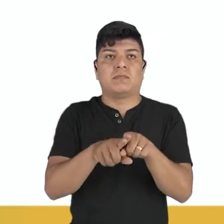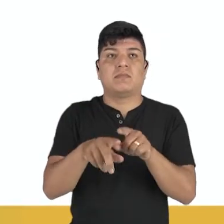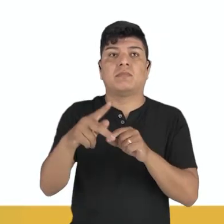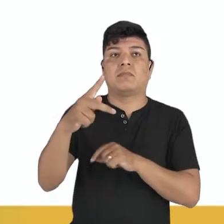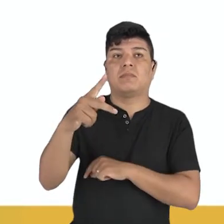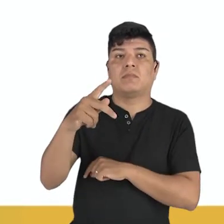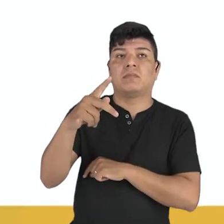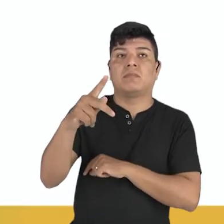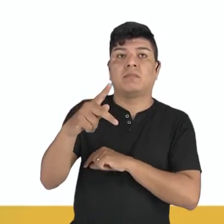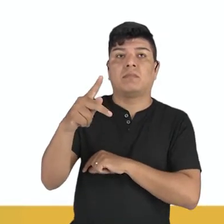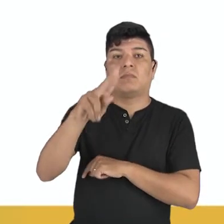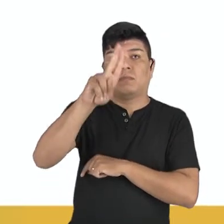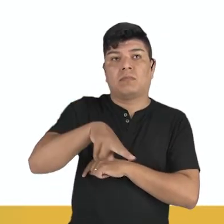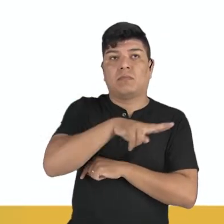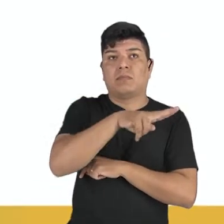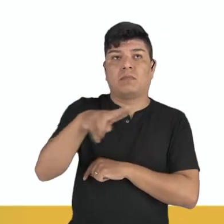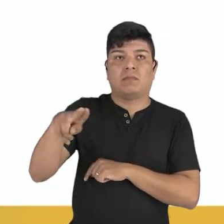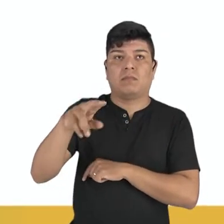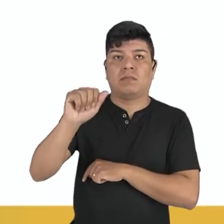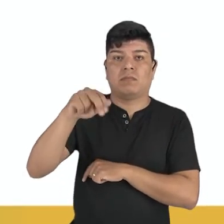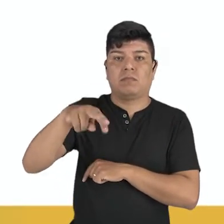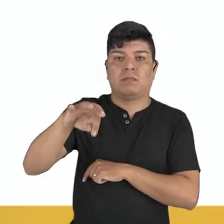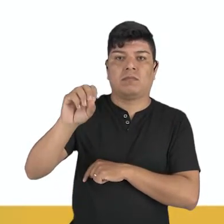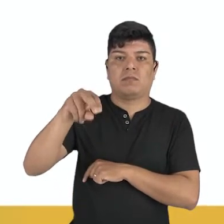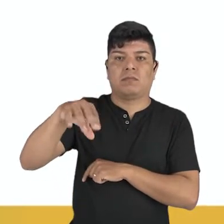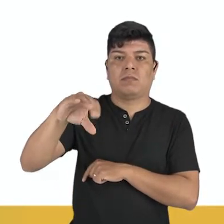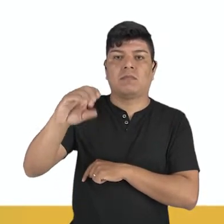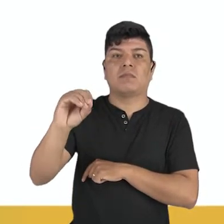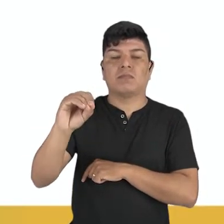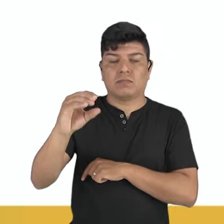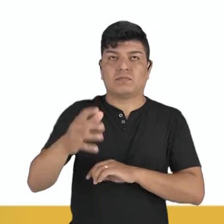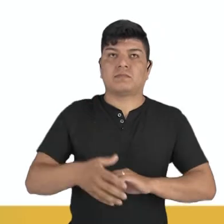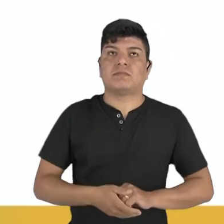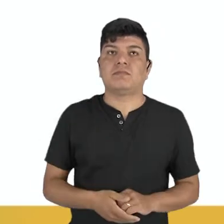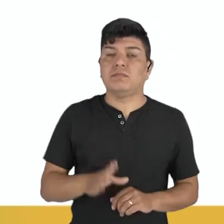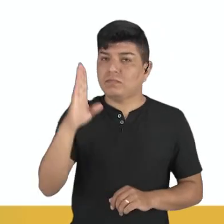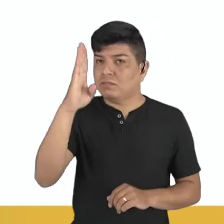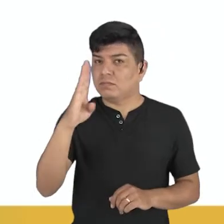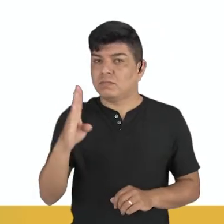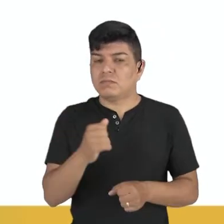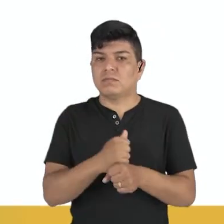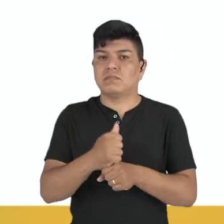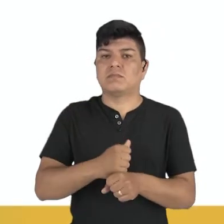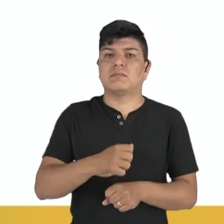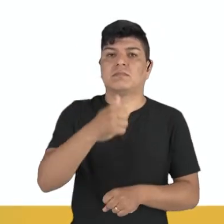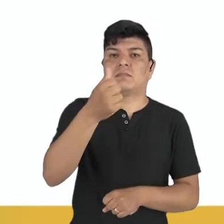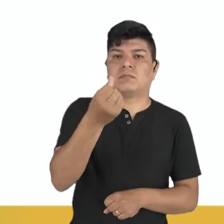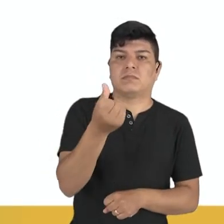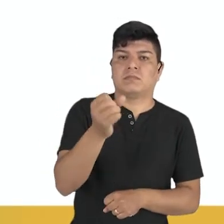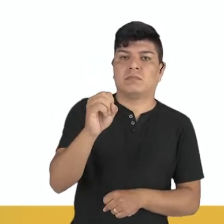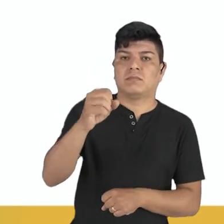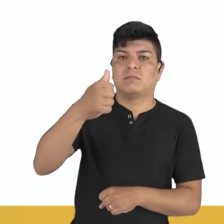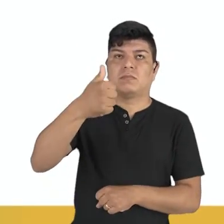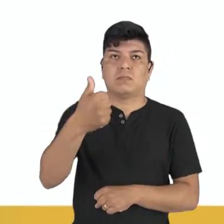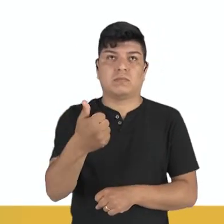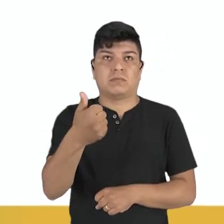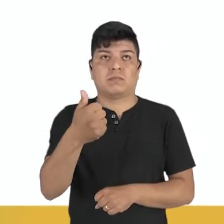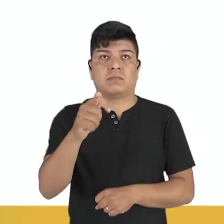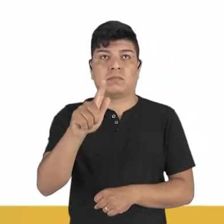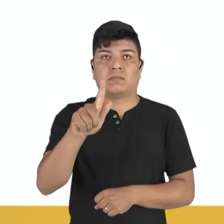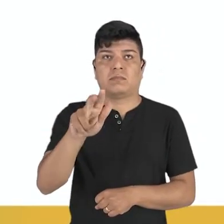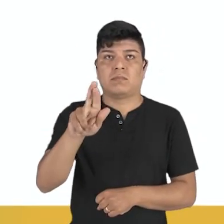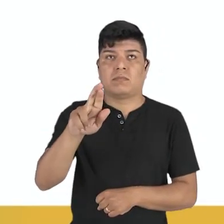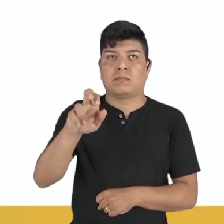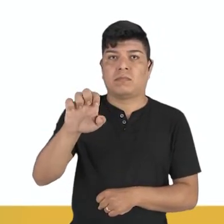vamos ter aí o Padre Antônio Vieira no Brasil já em 1601 nós vamos ter Gregório de Matos